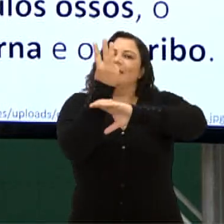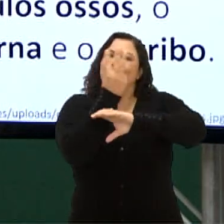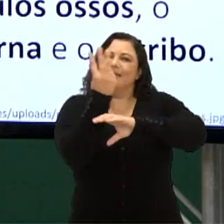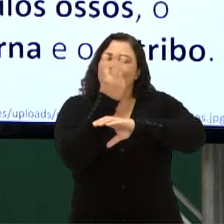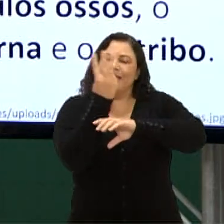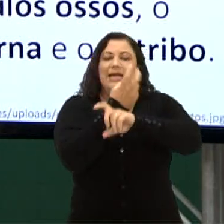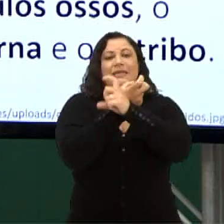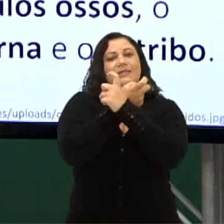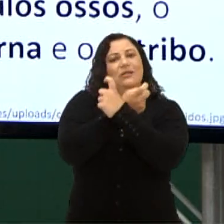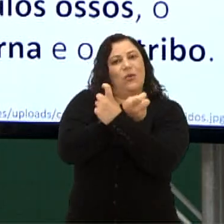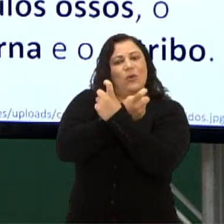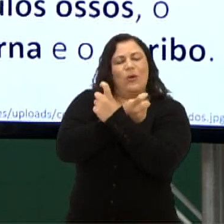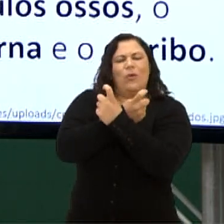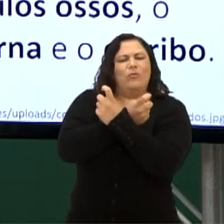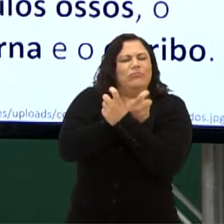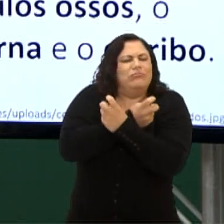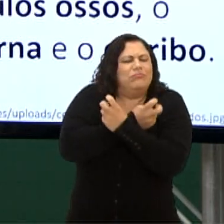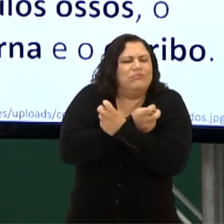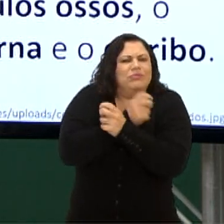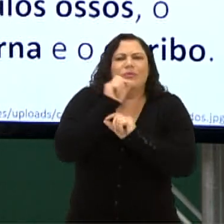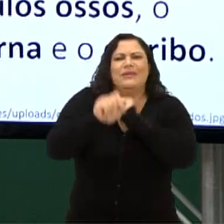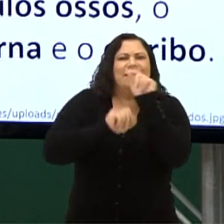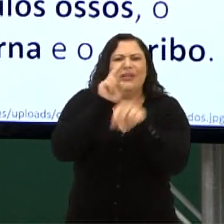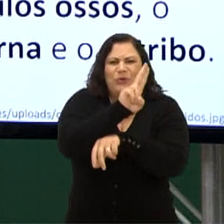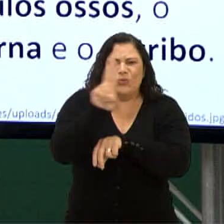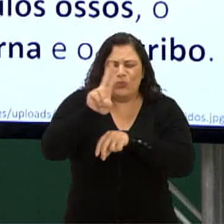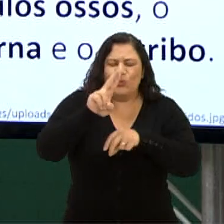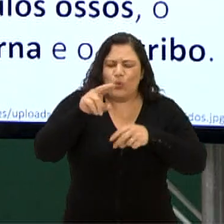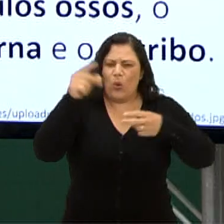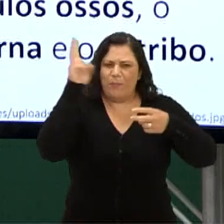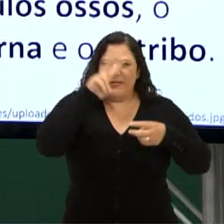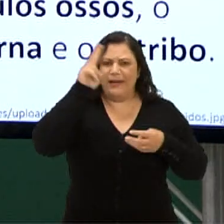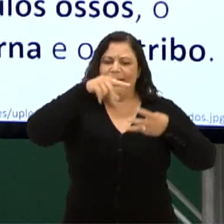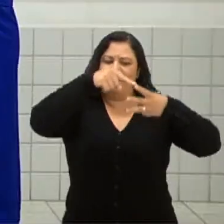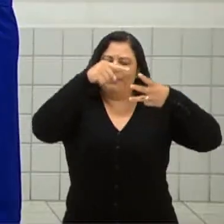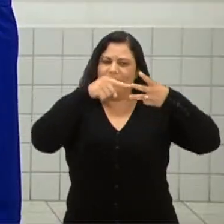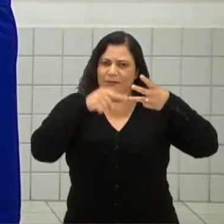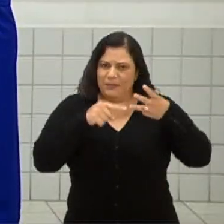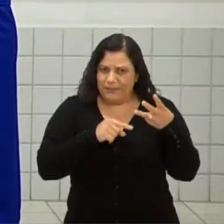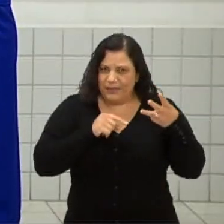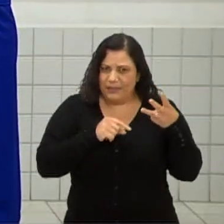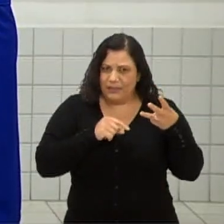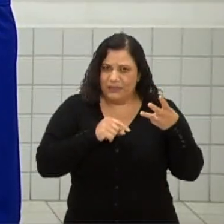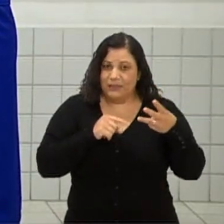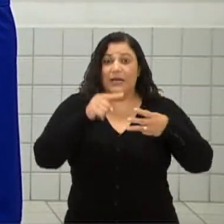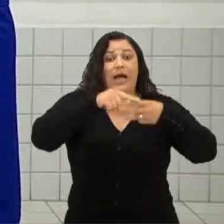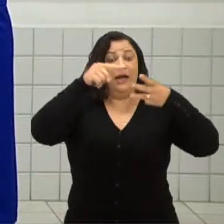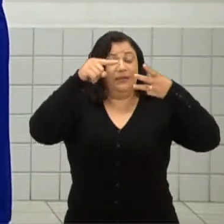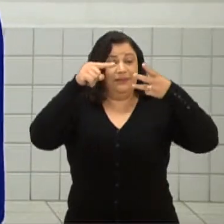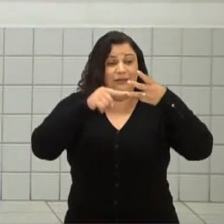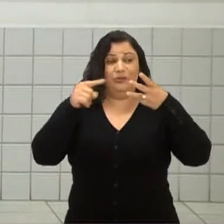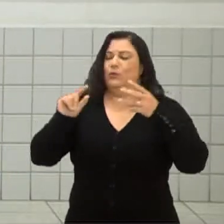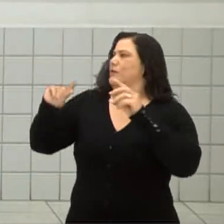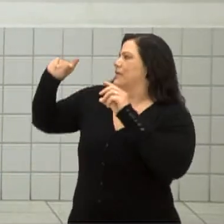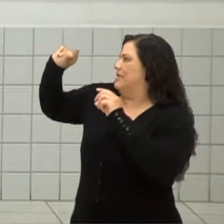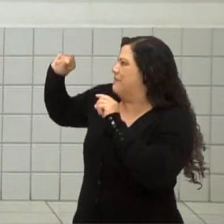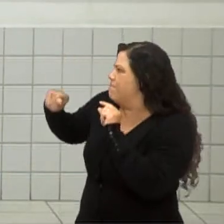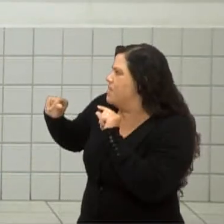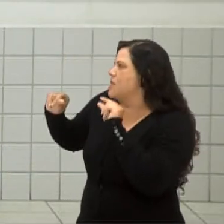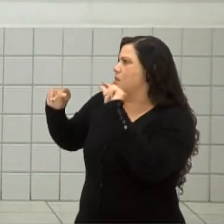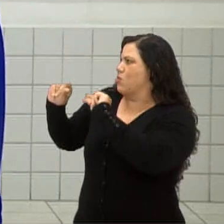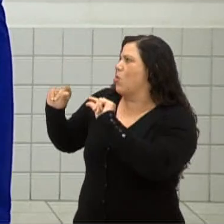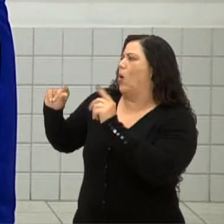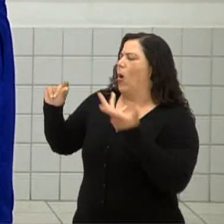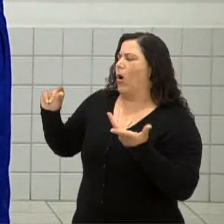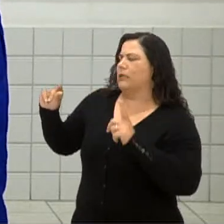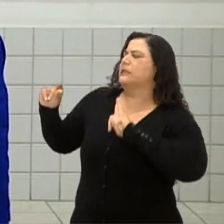que são aqueles nomes engraçados, diferentes que a gente viu no início da nossa aula, Fran. E não são os 3 menores ossos que a gente tem no corpo? Com certeza.